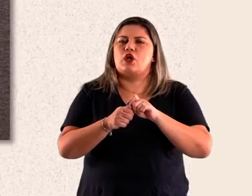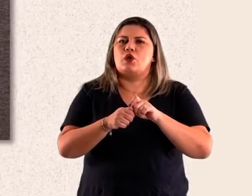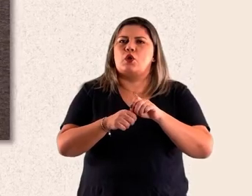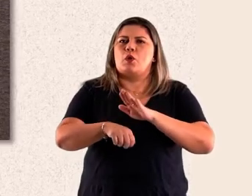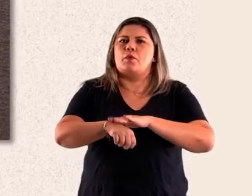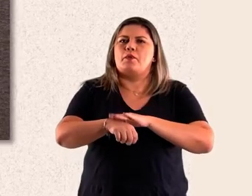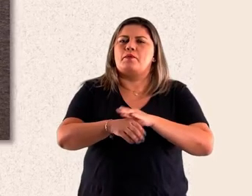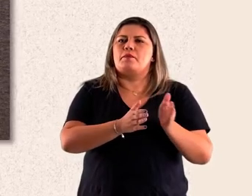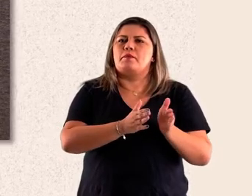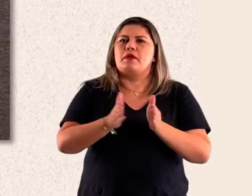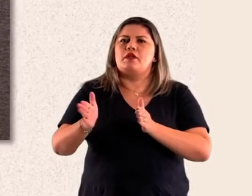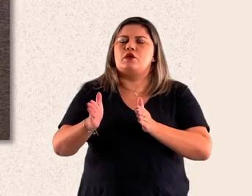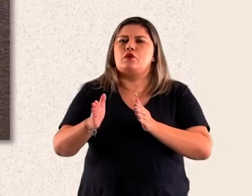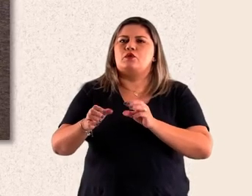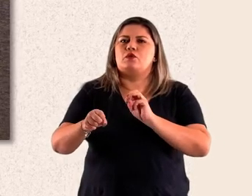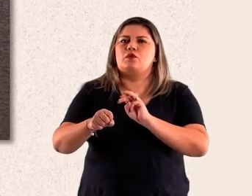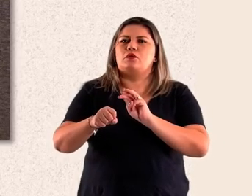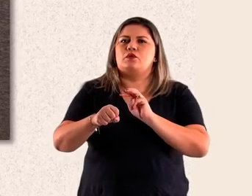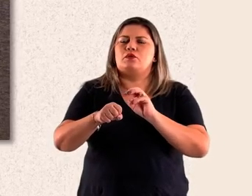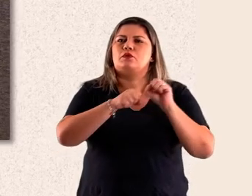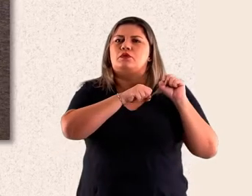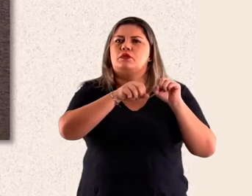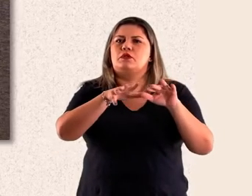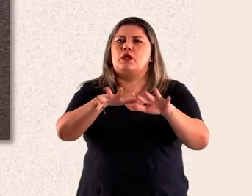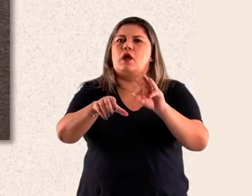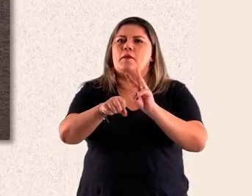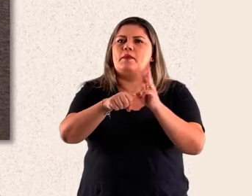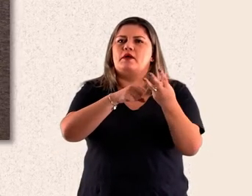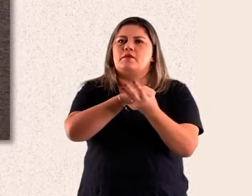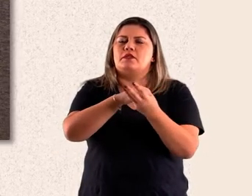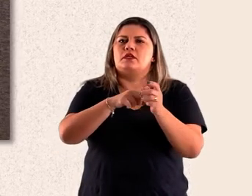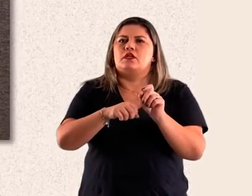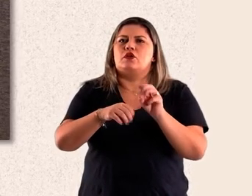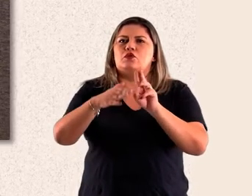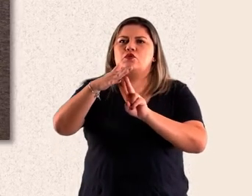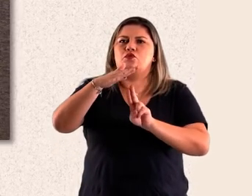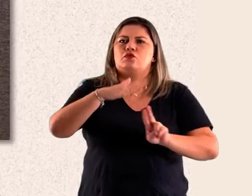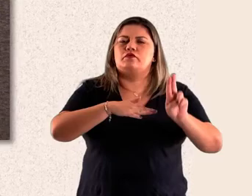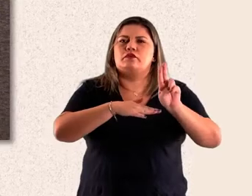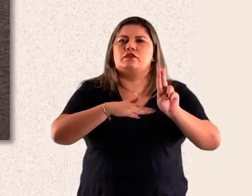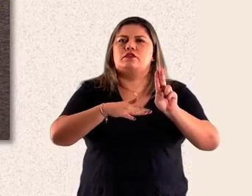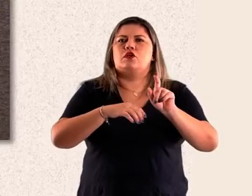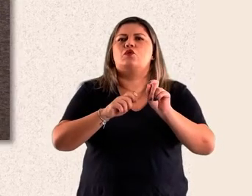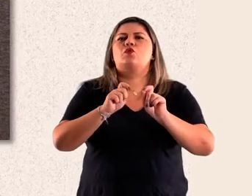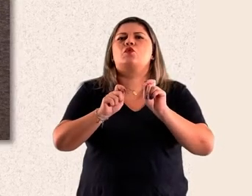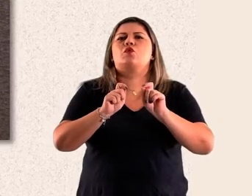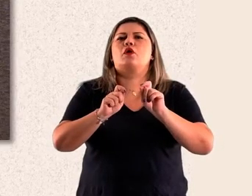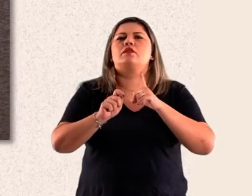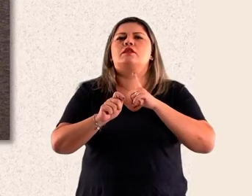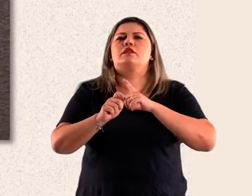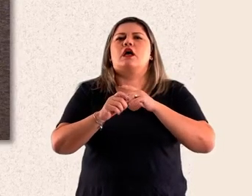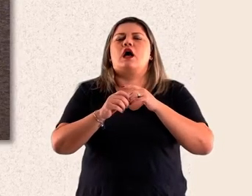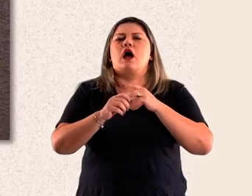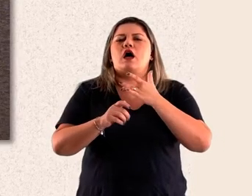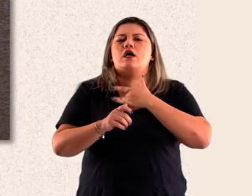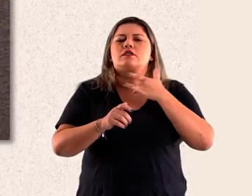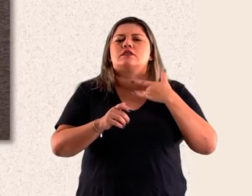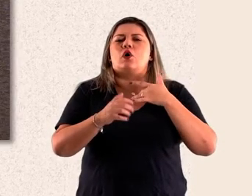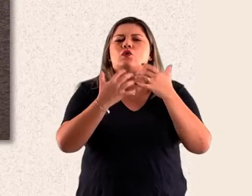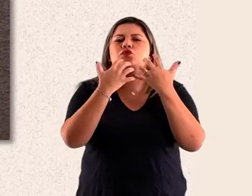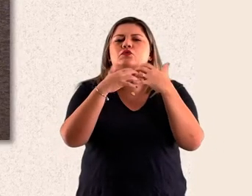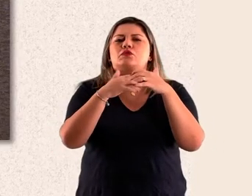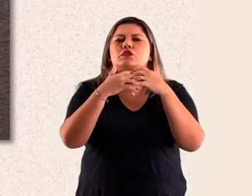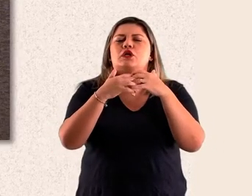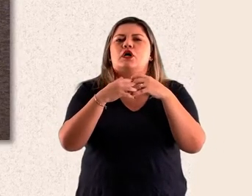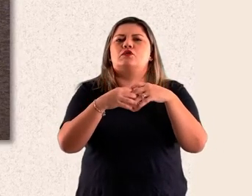com uma universidade para prospectar Qual é a como está a saúde mental dos membros membros e